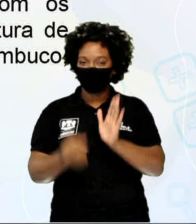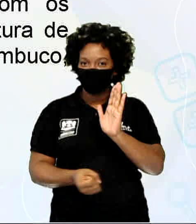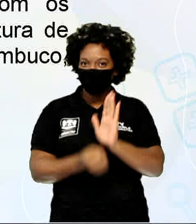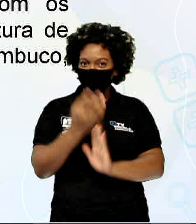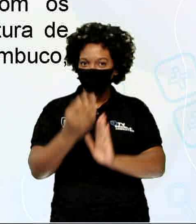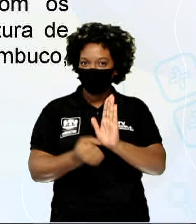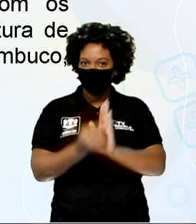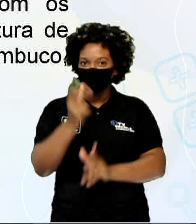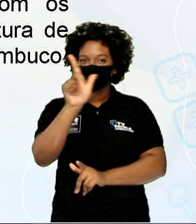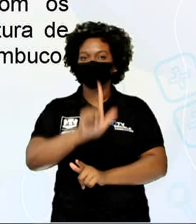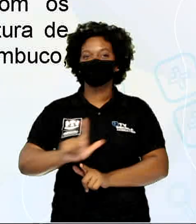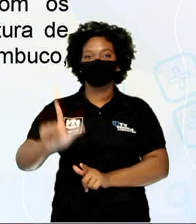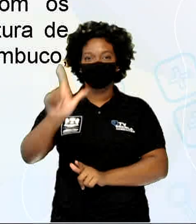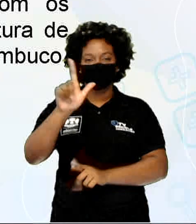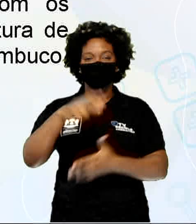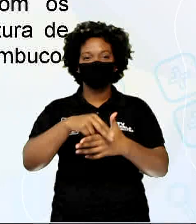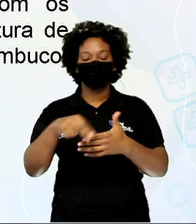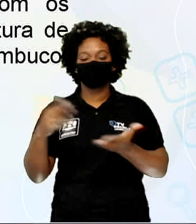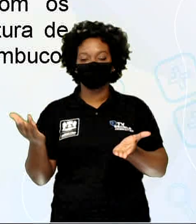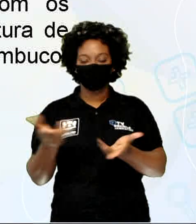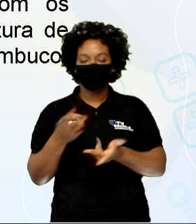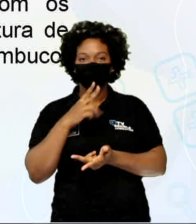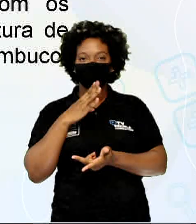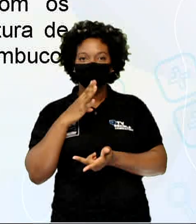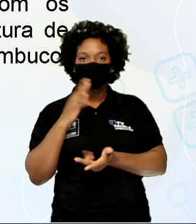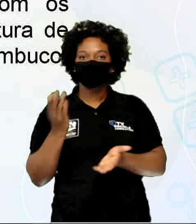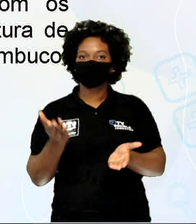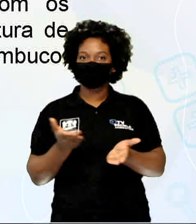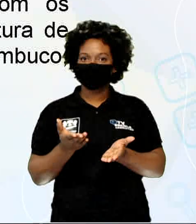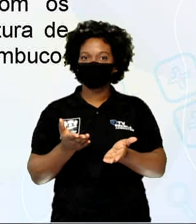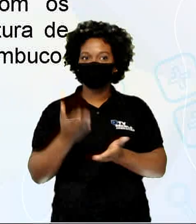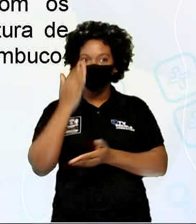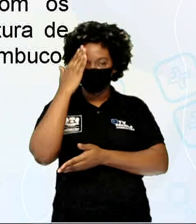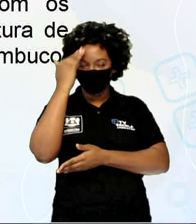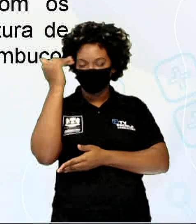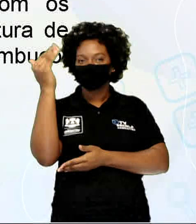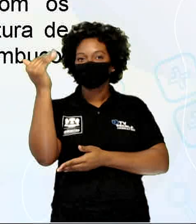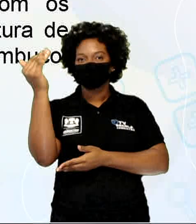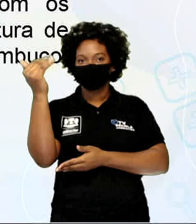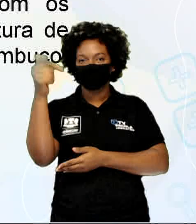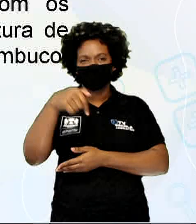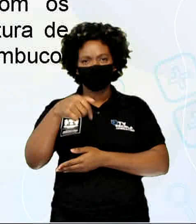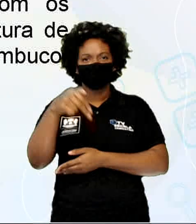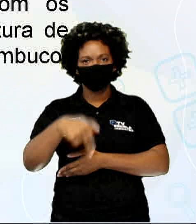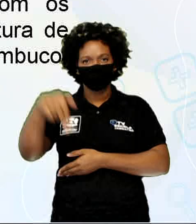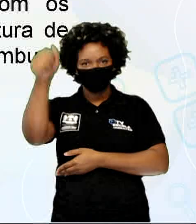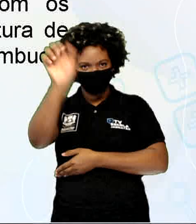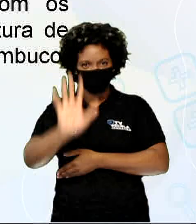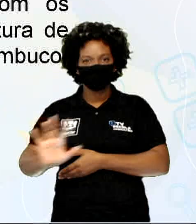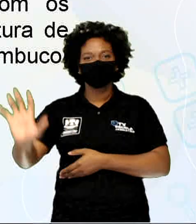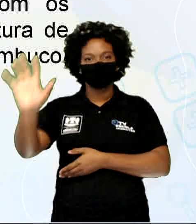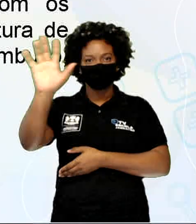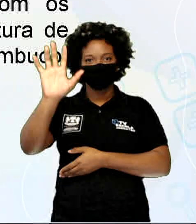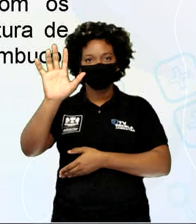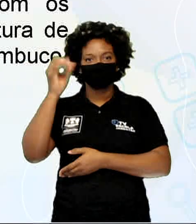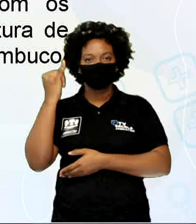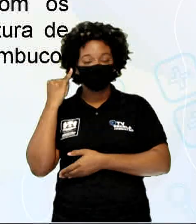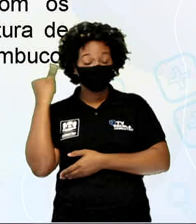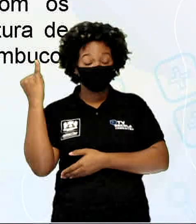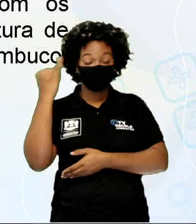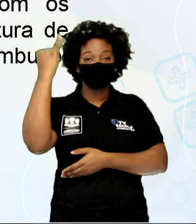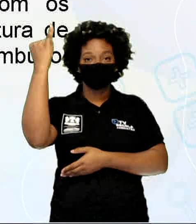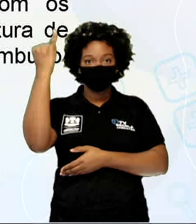literatura de cordel como a gente conhece hoje. Ela é muito famosa no Nordeste, né, principalmente em Pernambuco,